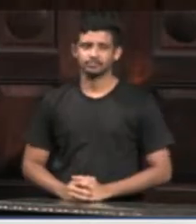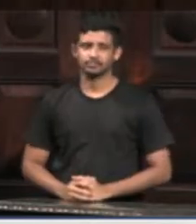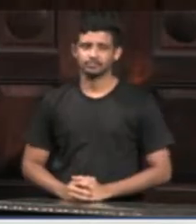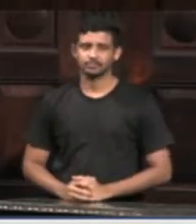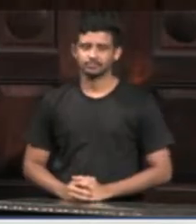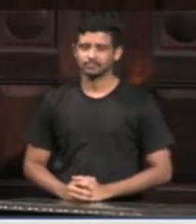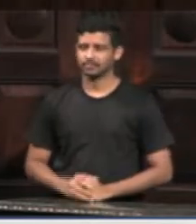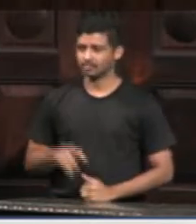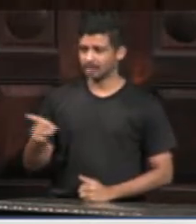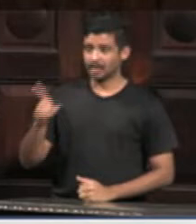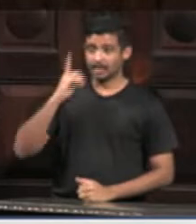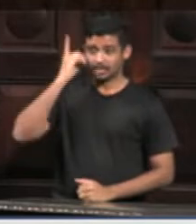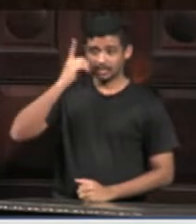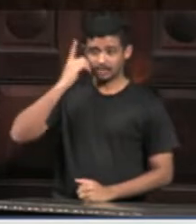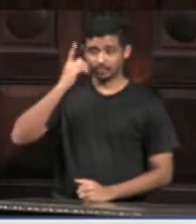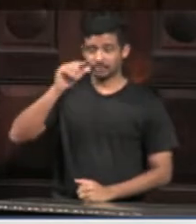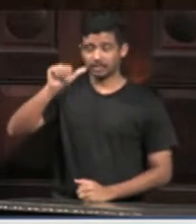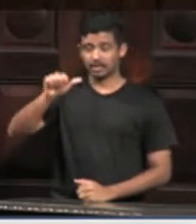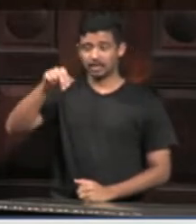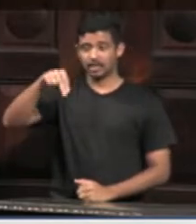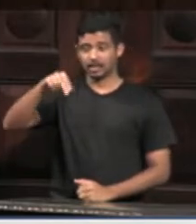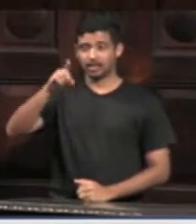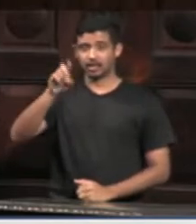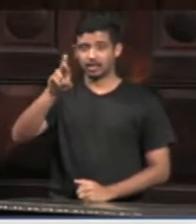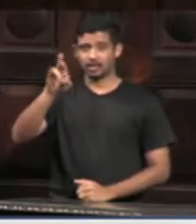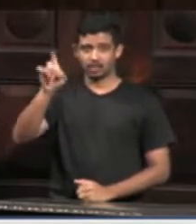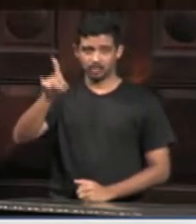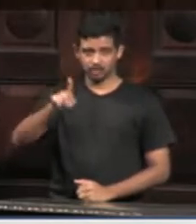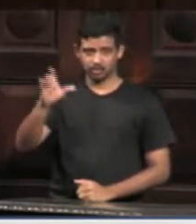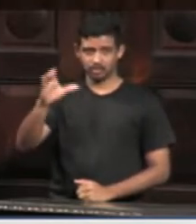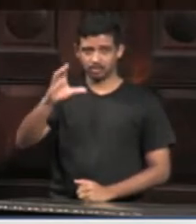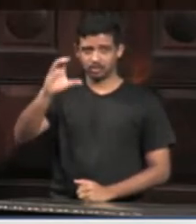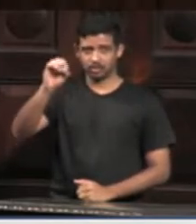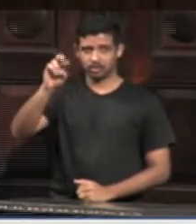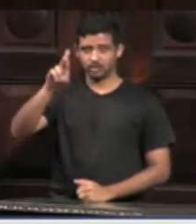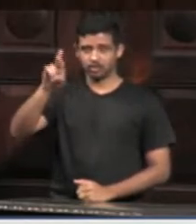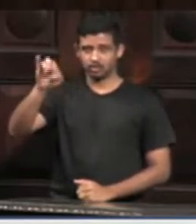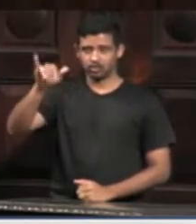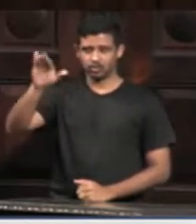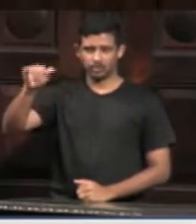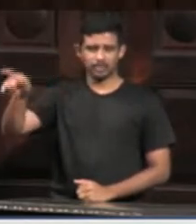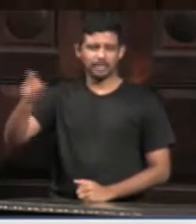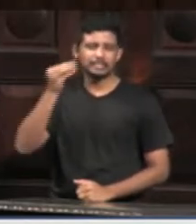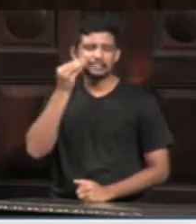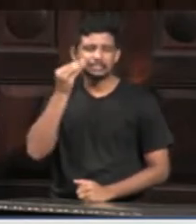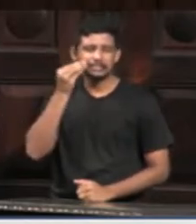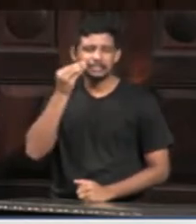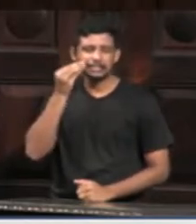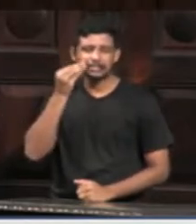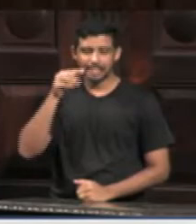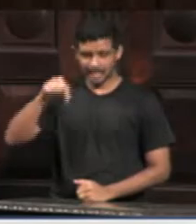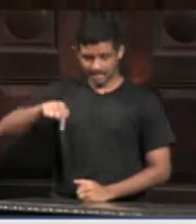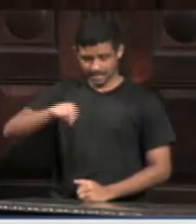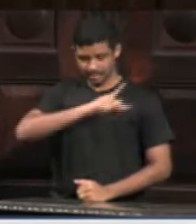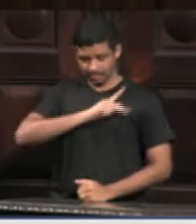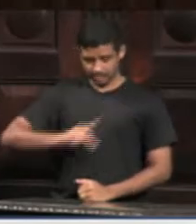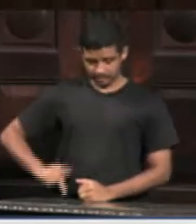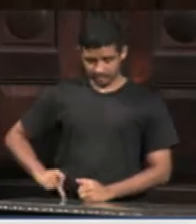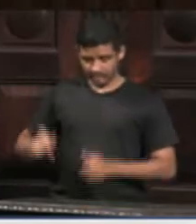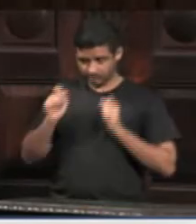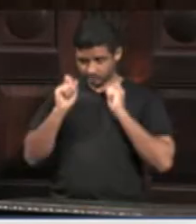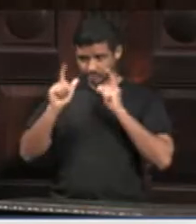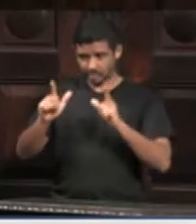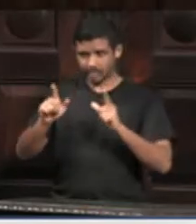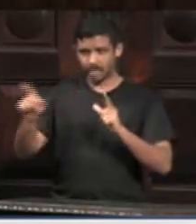deputado André Correia, pretenso candidato à presidência desta casa, dá